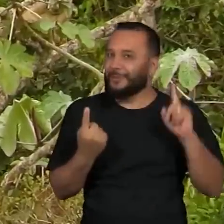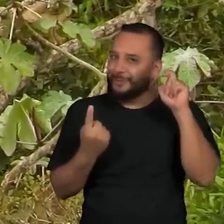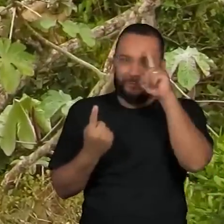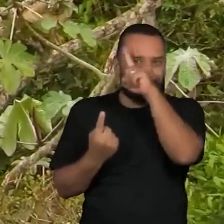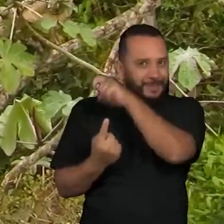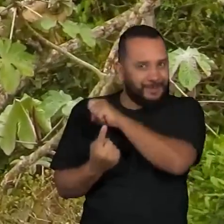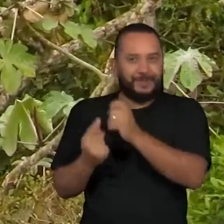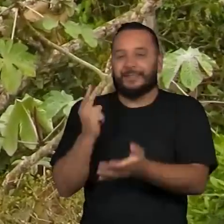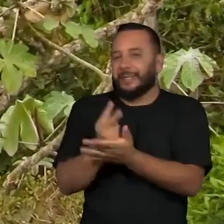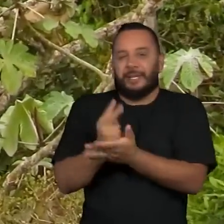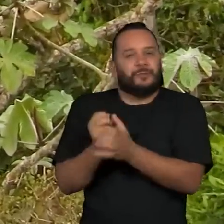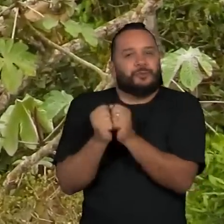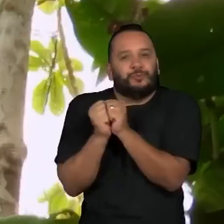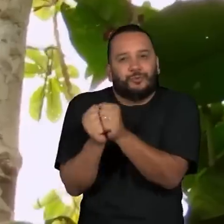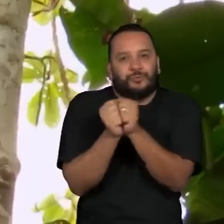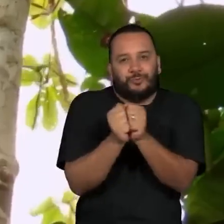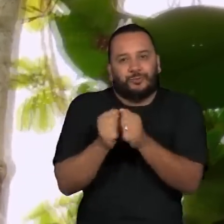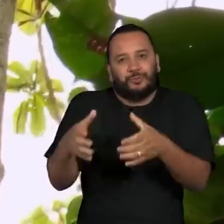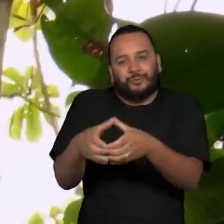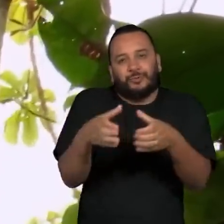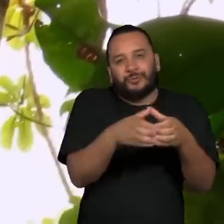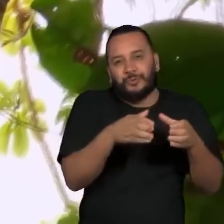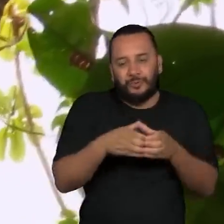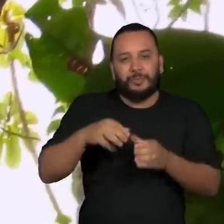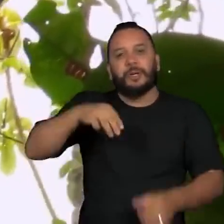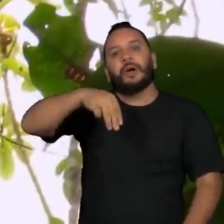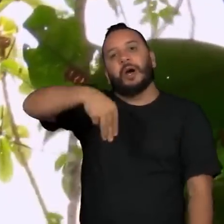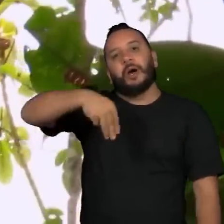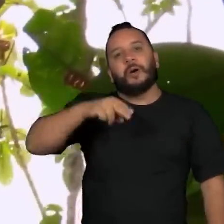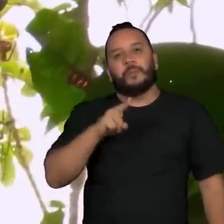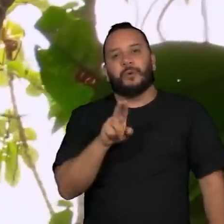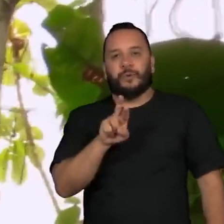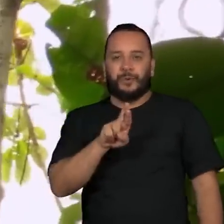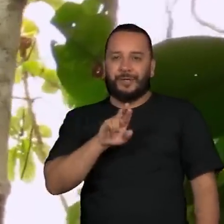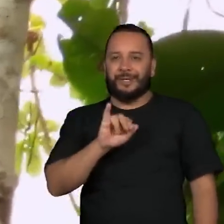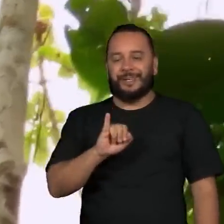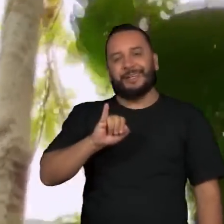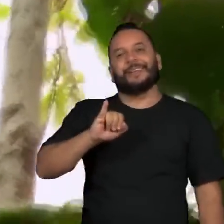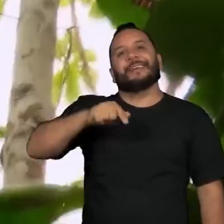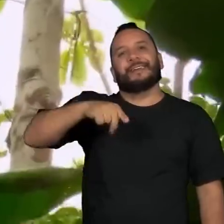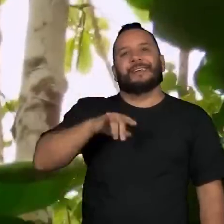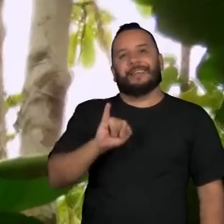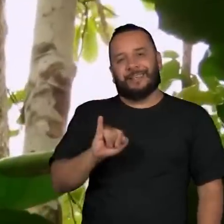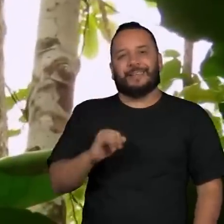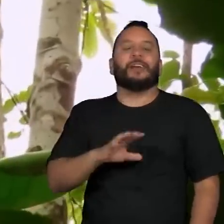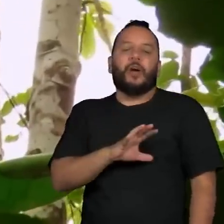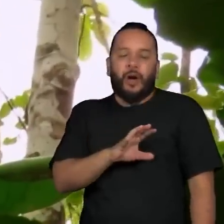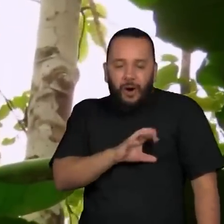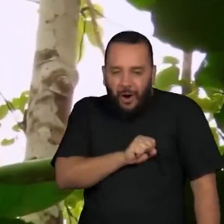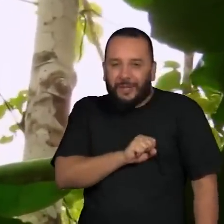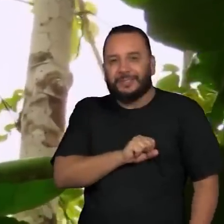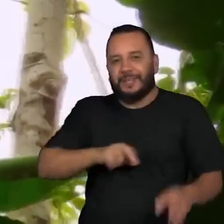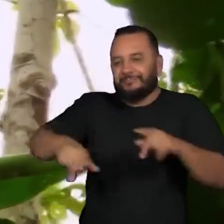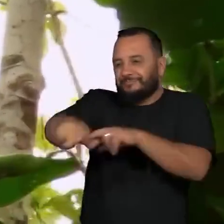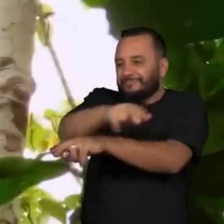mais singulares do mundo. O muriqui gosta mesmo é de ser plural.